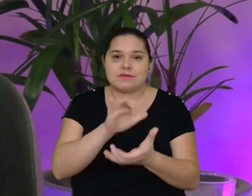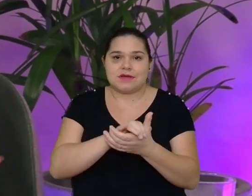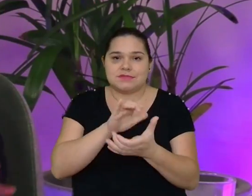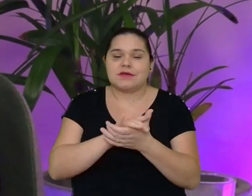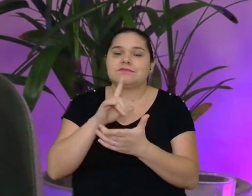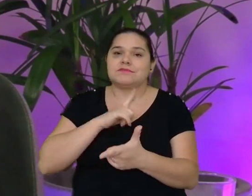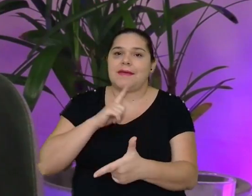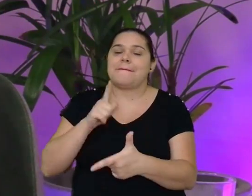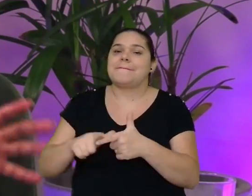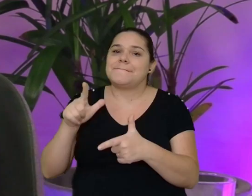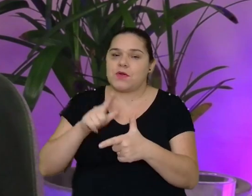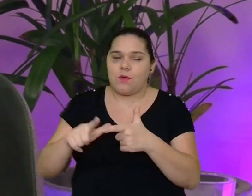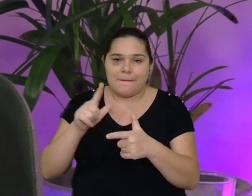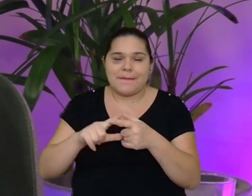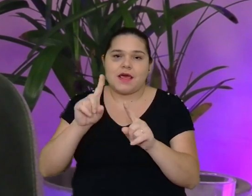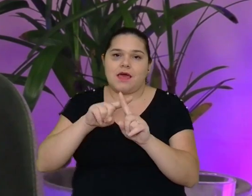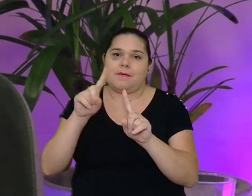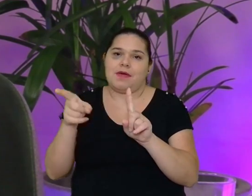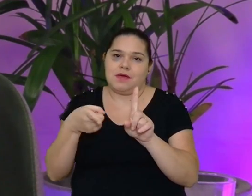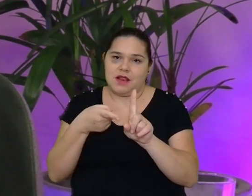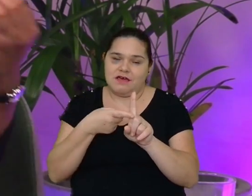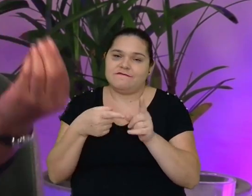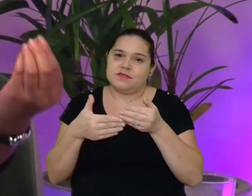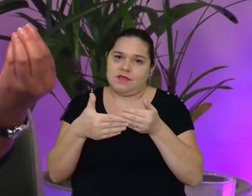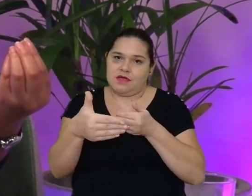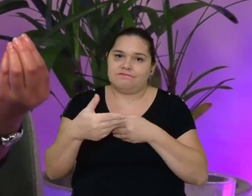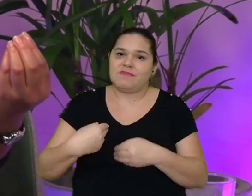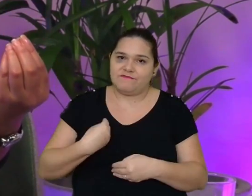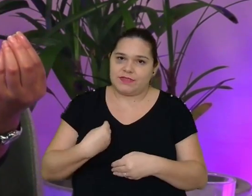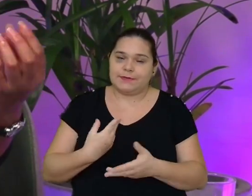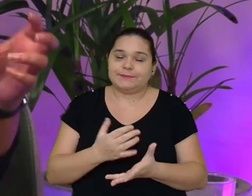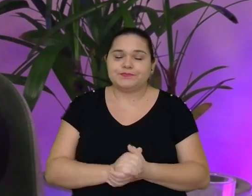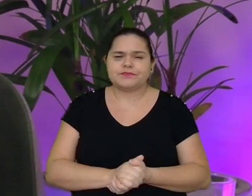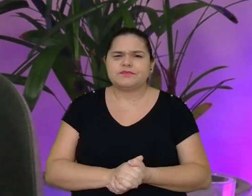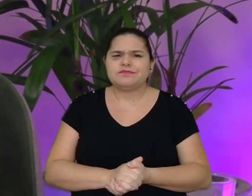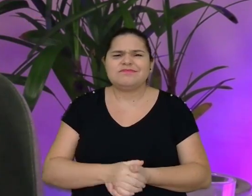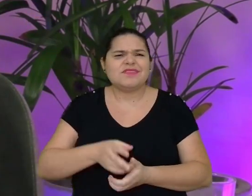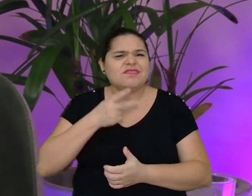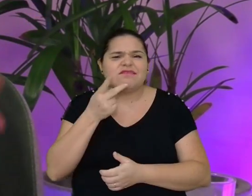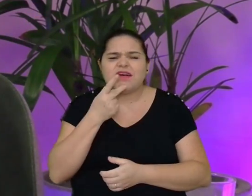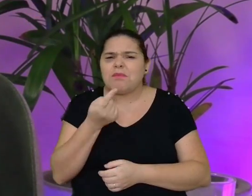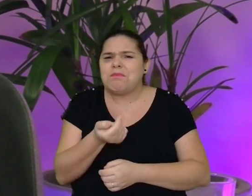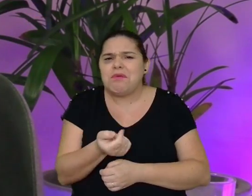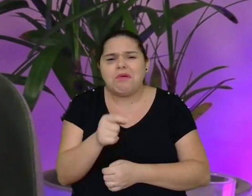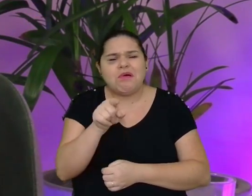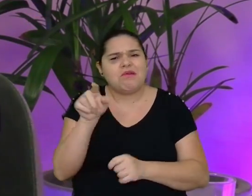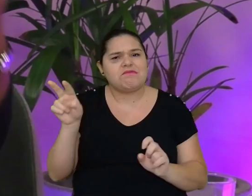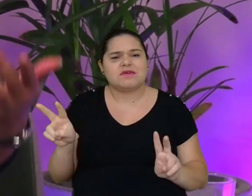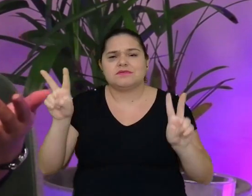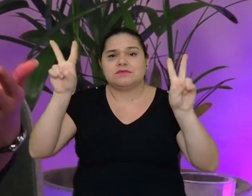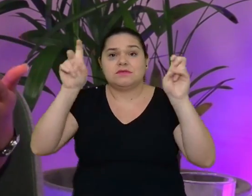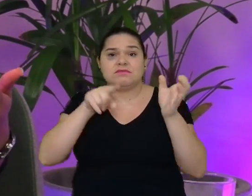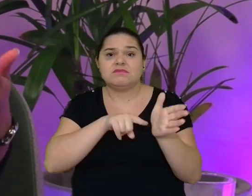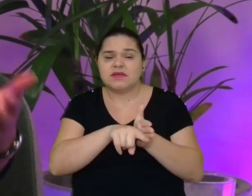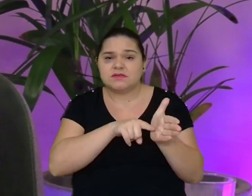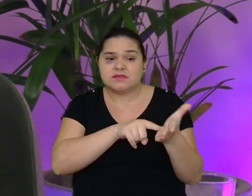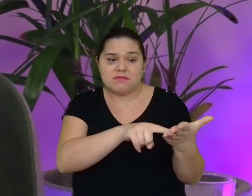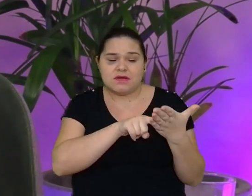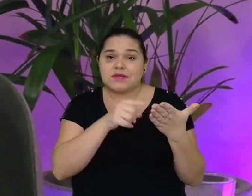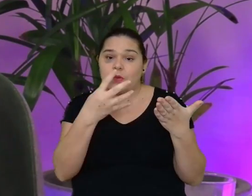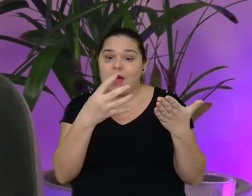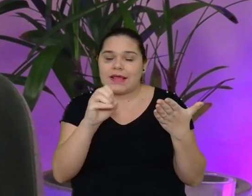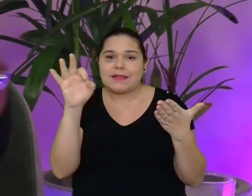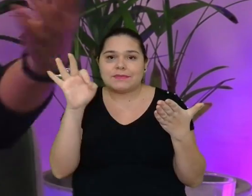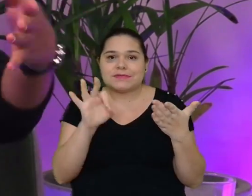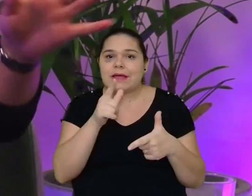enfrentar questões de fertilidade aí ao longo da vida. E a gente fala muito pouco, né, sobre... E aí tem dados que apontam que até 40% desses problemas são